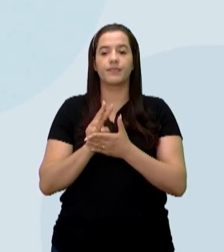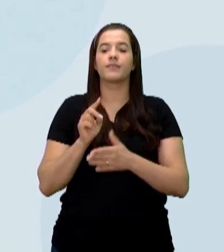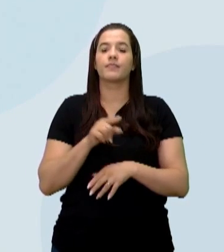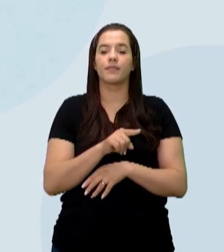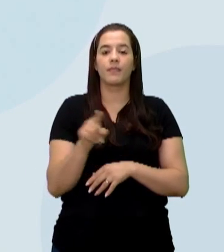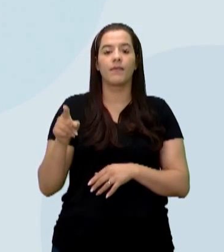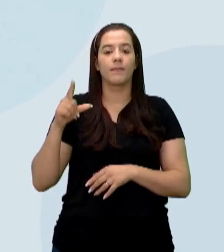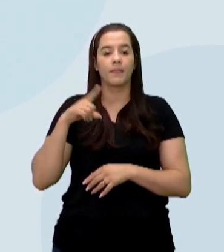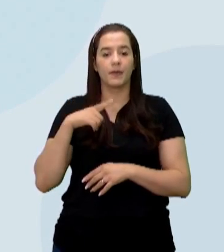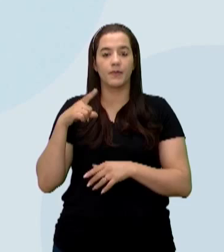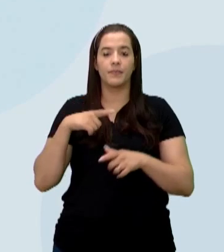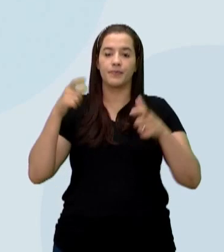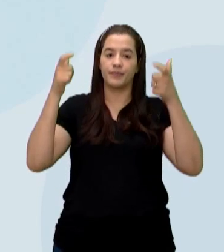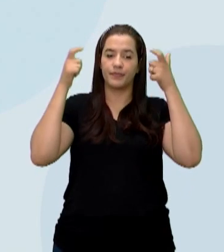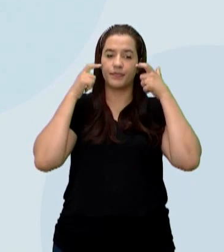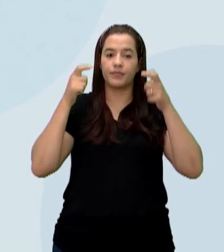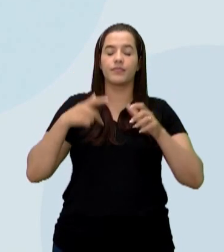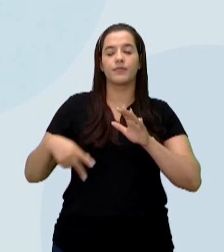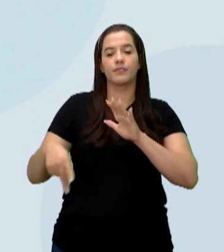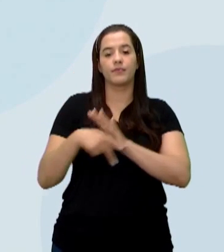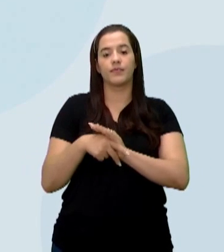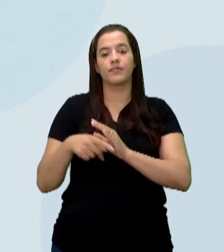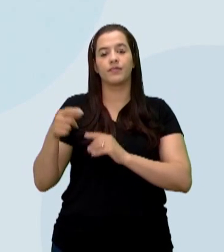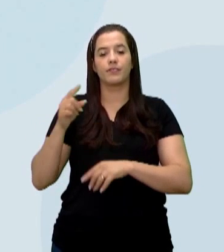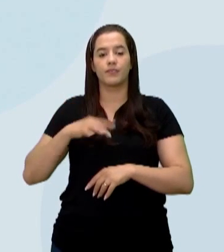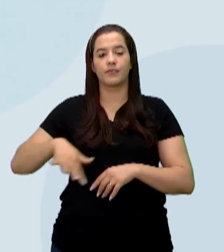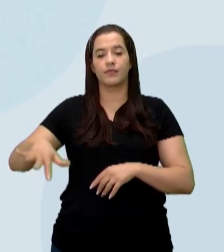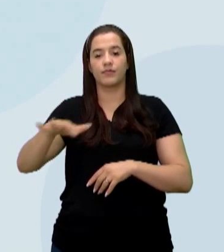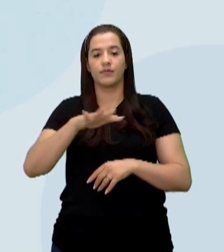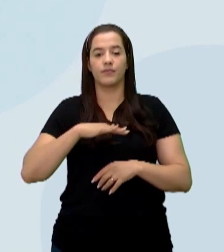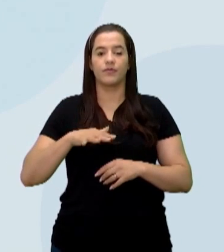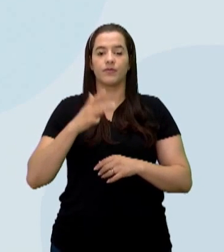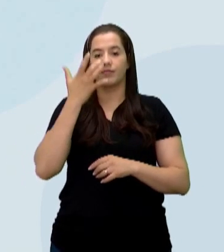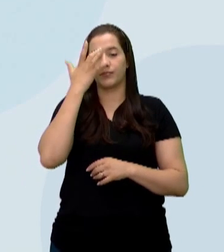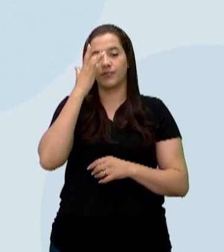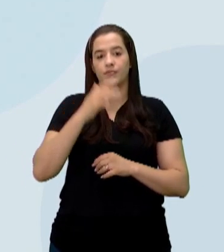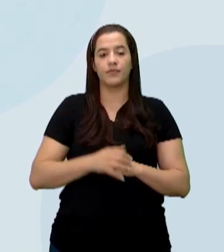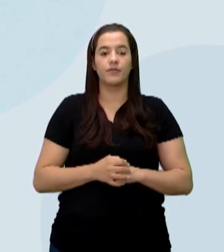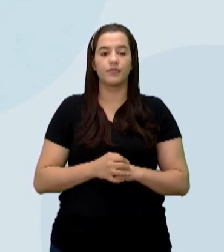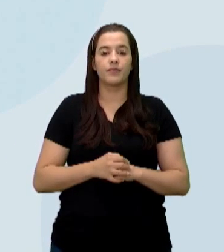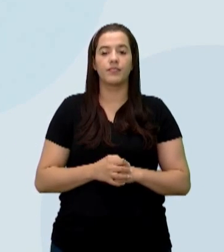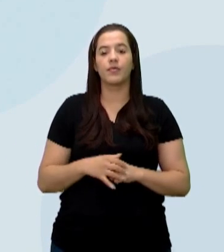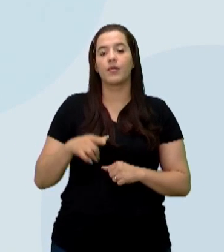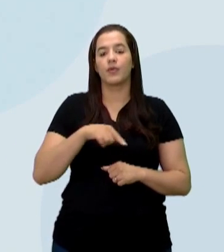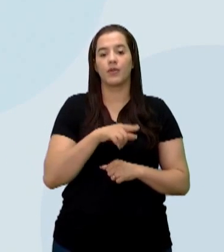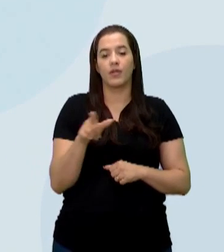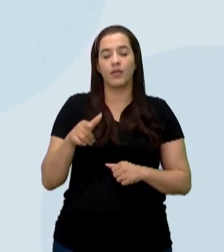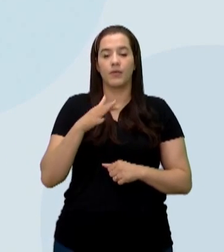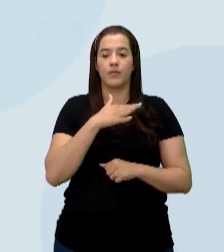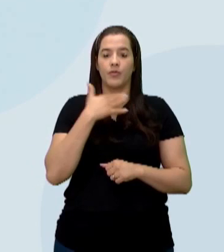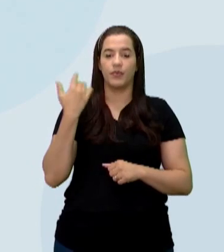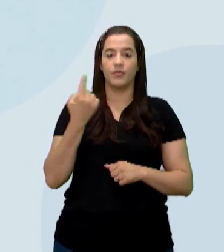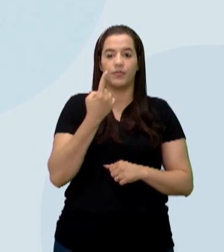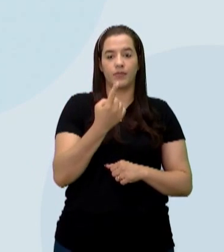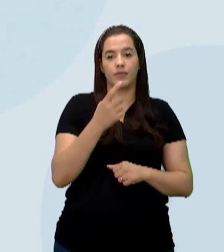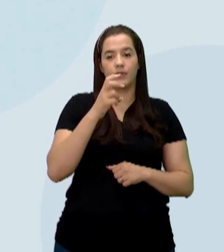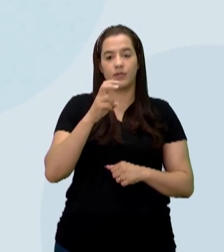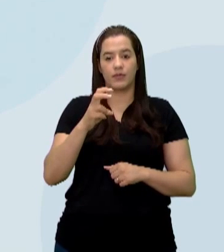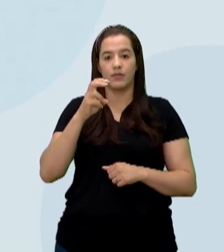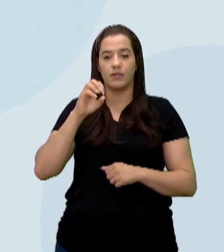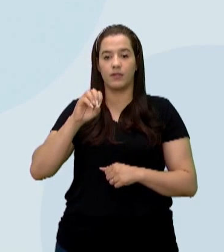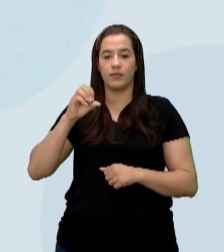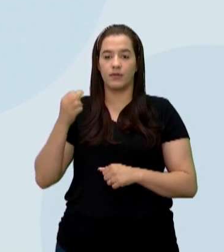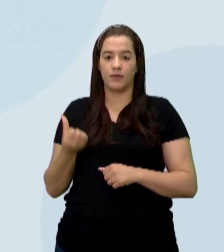atestavam aos reis que eram provenientes das Índias. Cristóvão Colombo morreu em